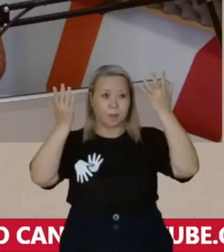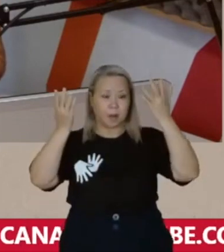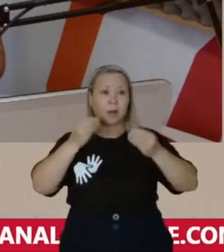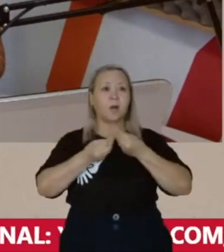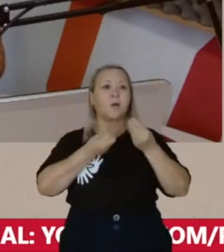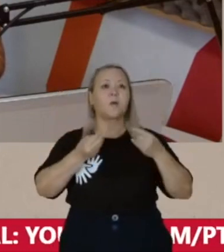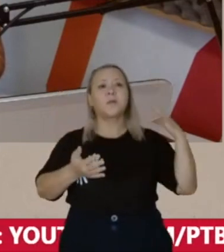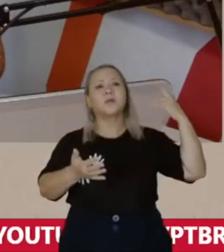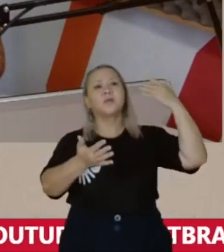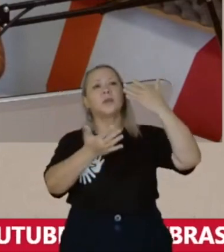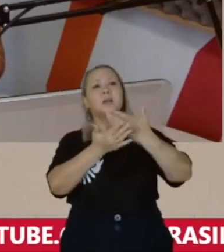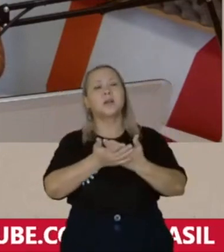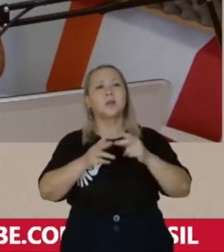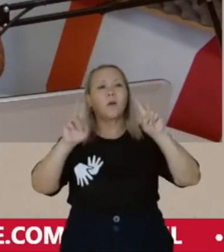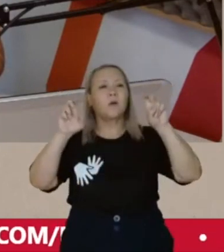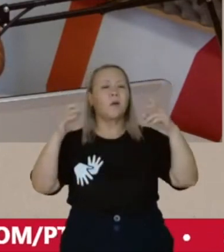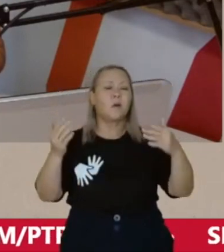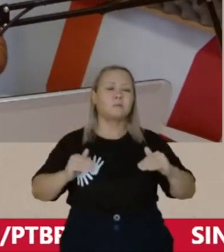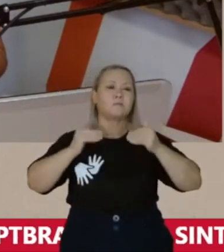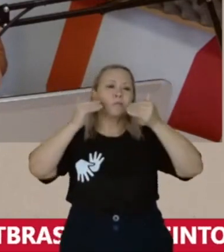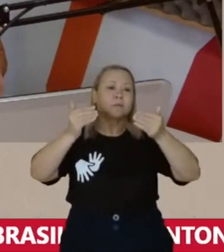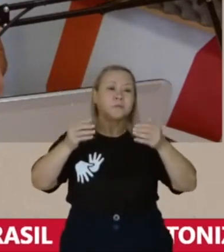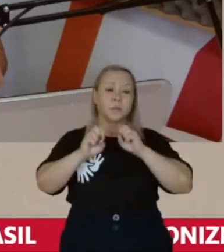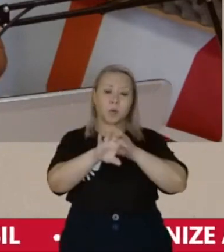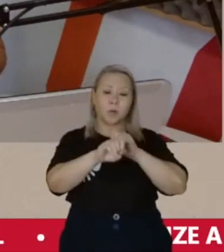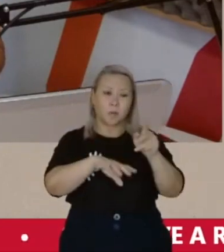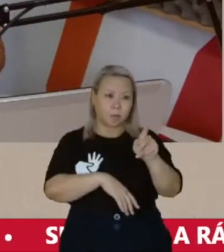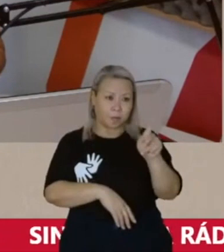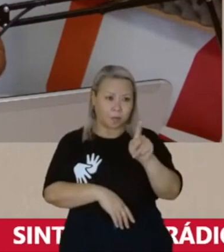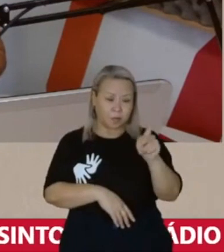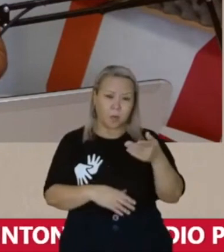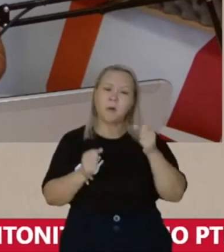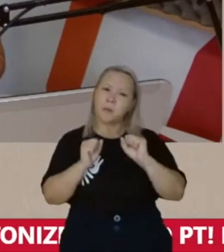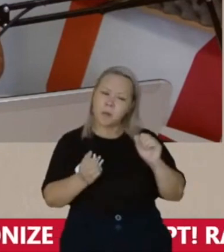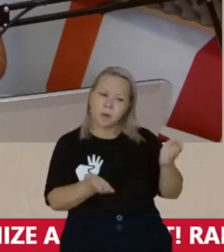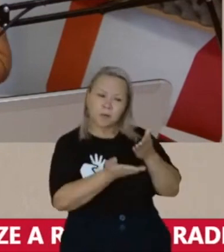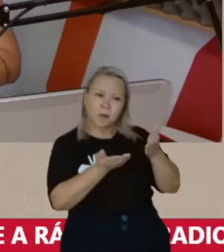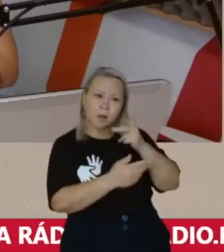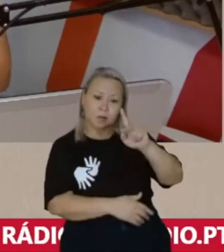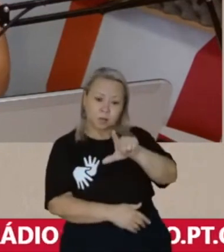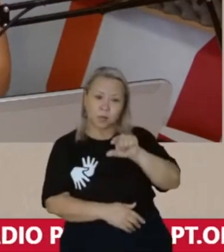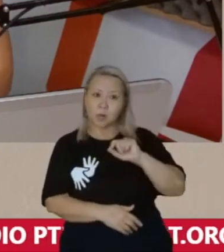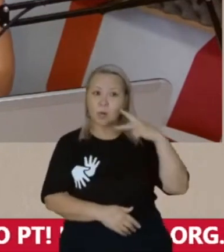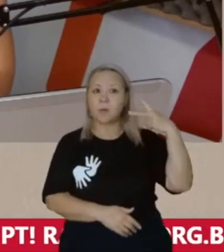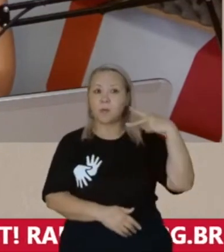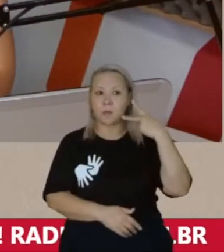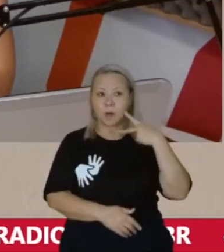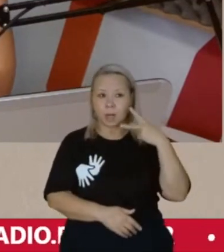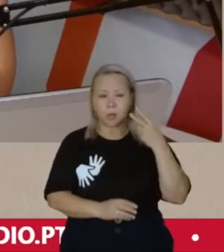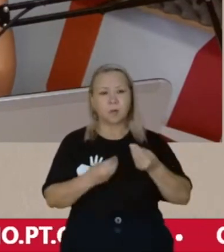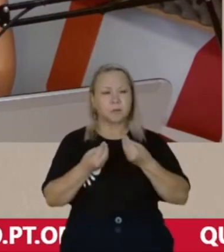sua trajetória, sobretudo como educadora, você acha que pode influenciar nas suas escolhas como vereadora?